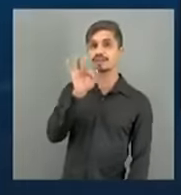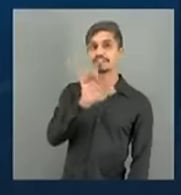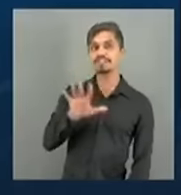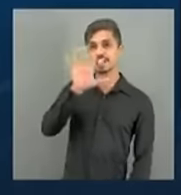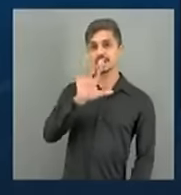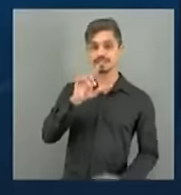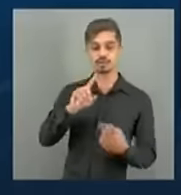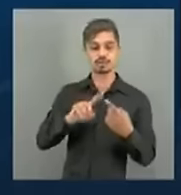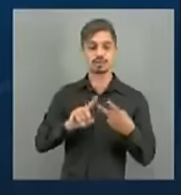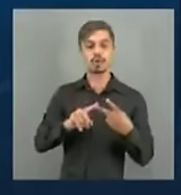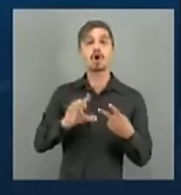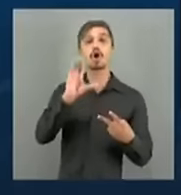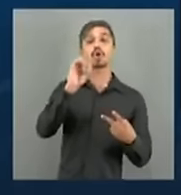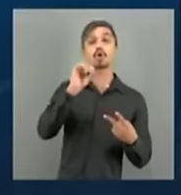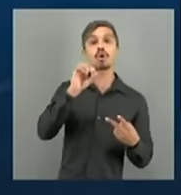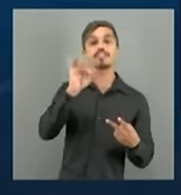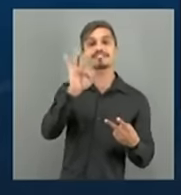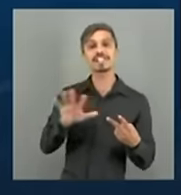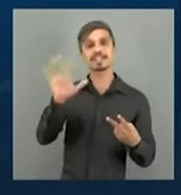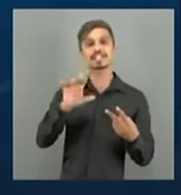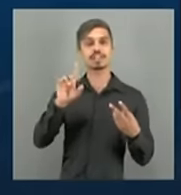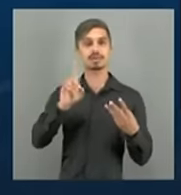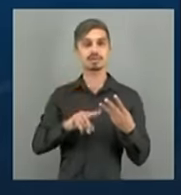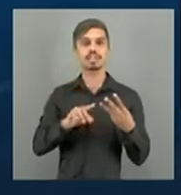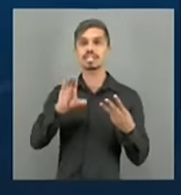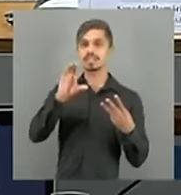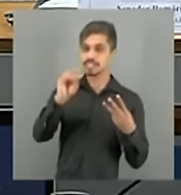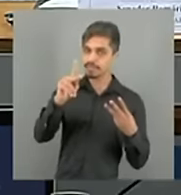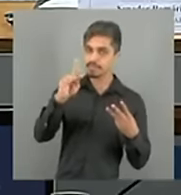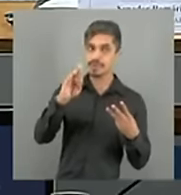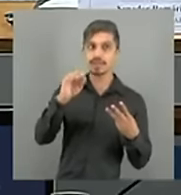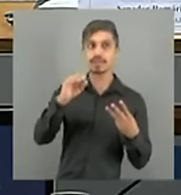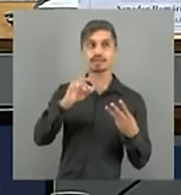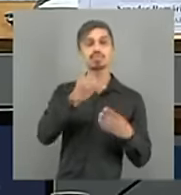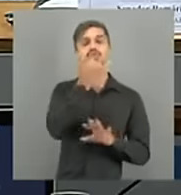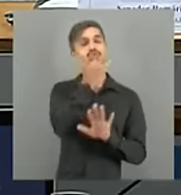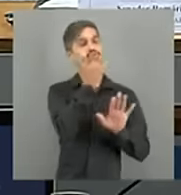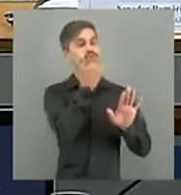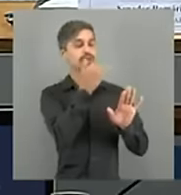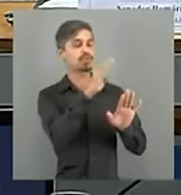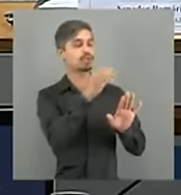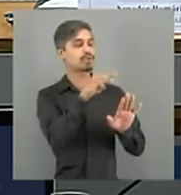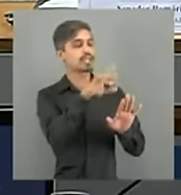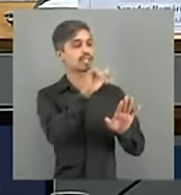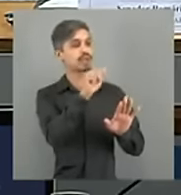a CBF também, você sabe, tem um contrato. Não, peraí. Você não vai, qual não vai, qual você seria não vai, a federação, fazer... William?